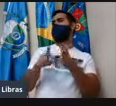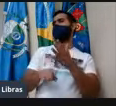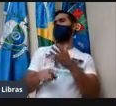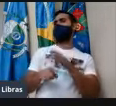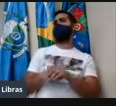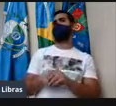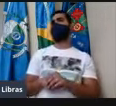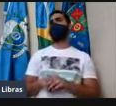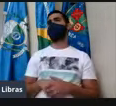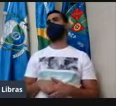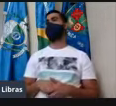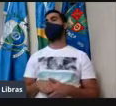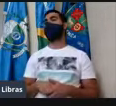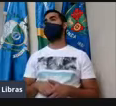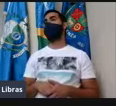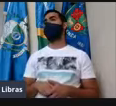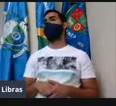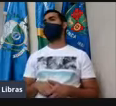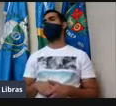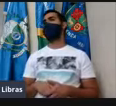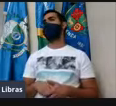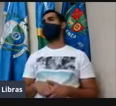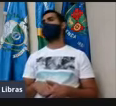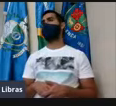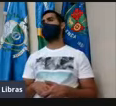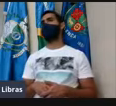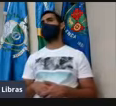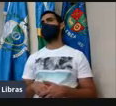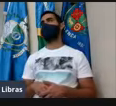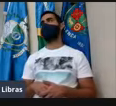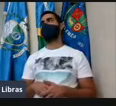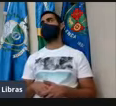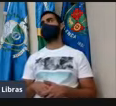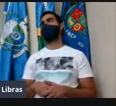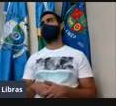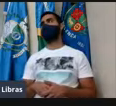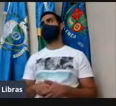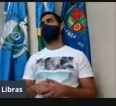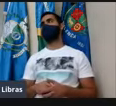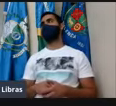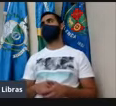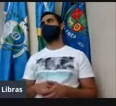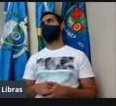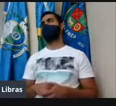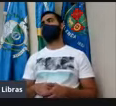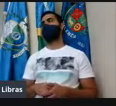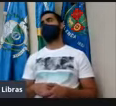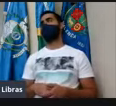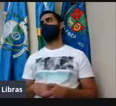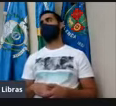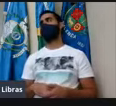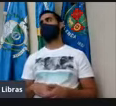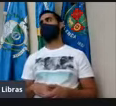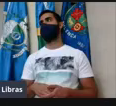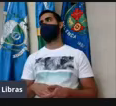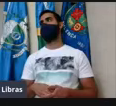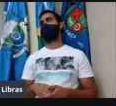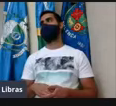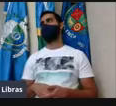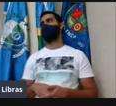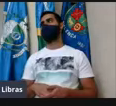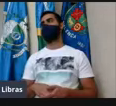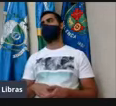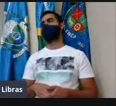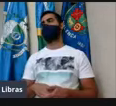nosso representante do prévio hoje falasse para nós aqui. Vereador Celcinho, só porque você me citou, posso só falar um minutinho, um segundinho de aparte.